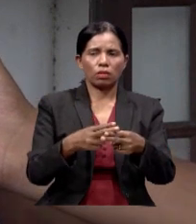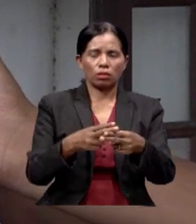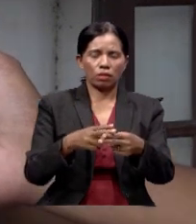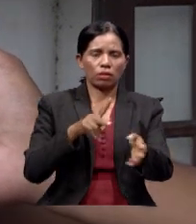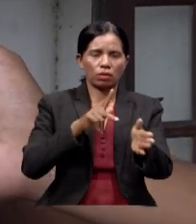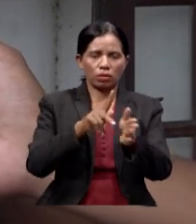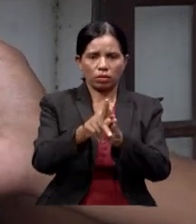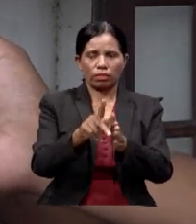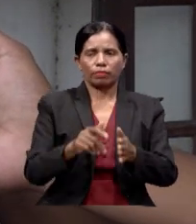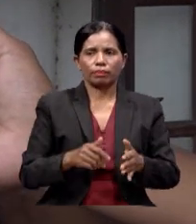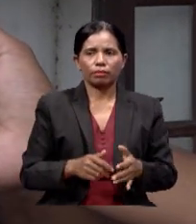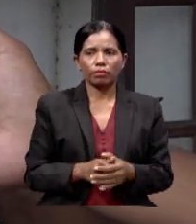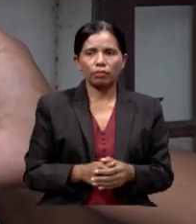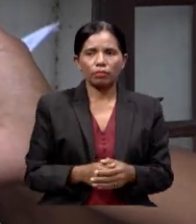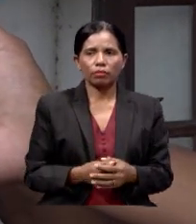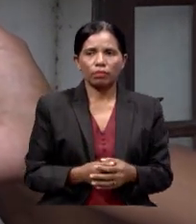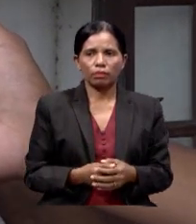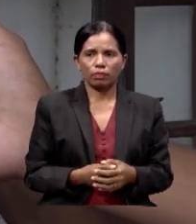ser. Por enquanto,